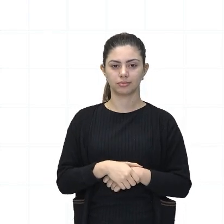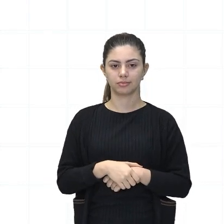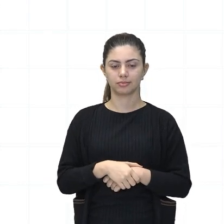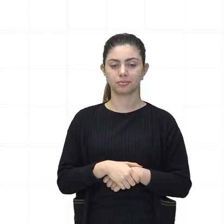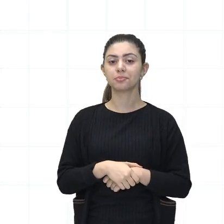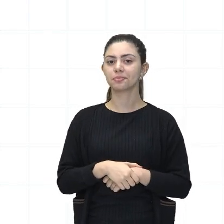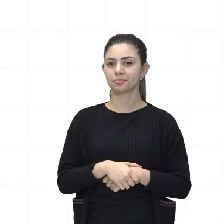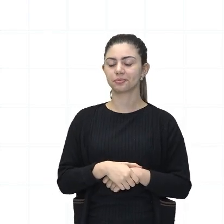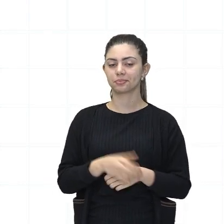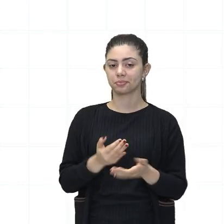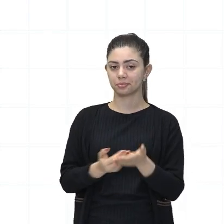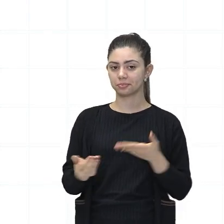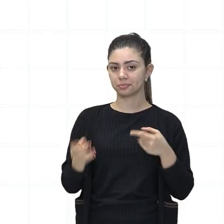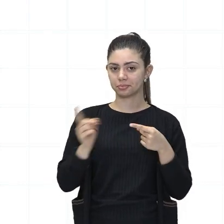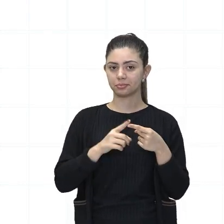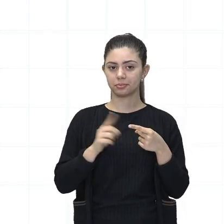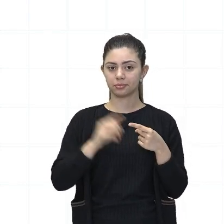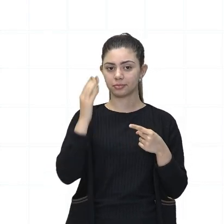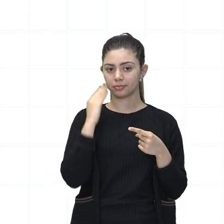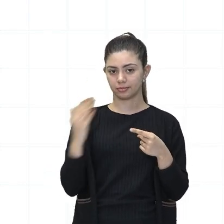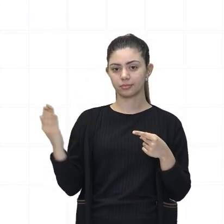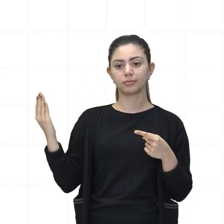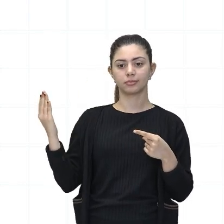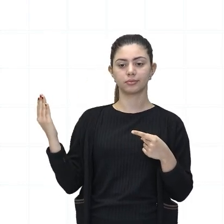Então, vamos iniciar com